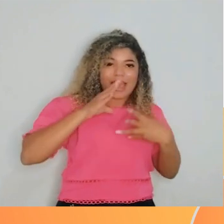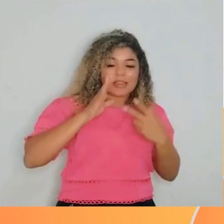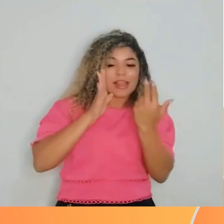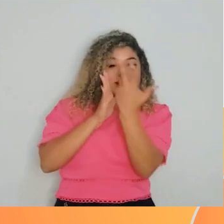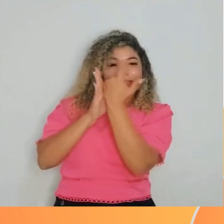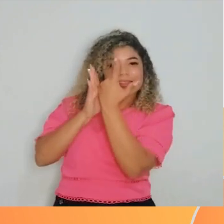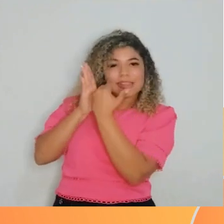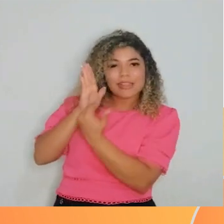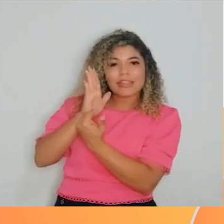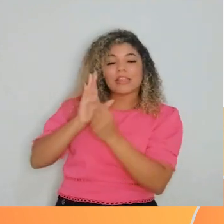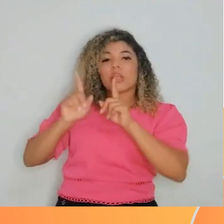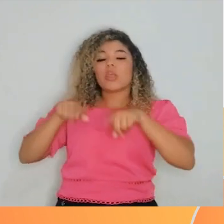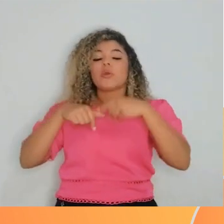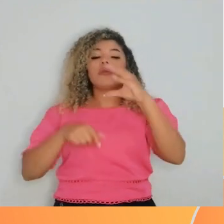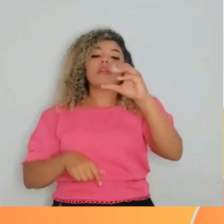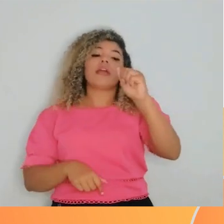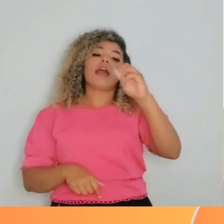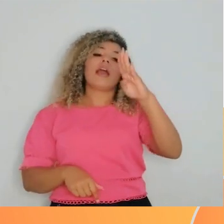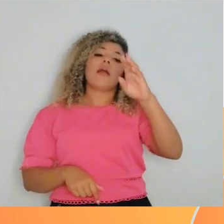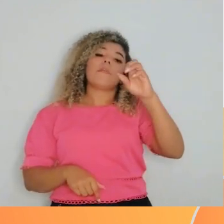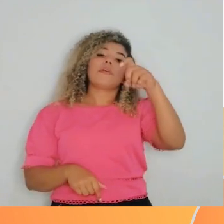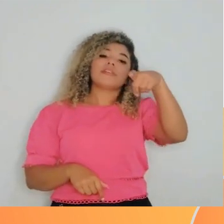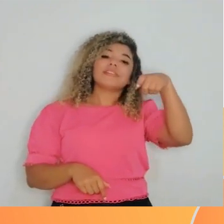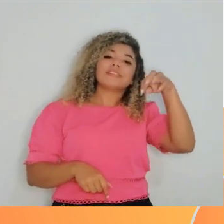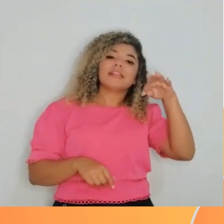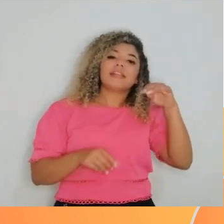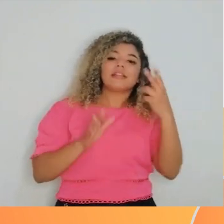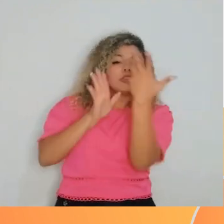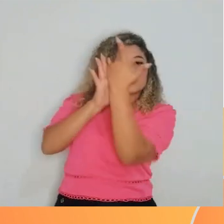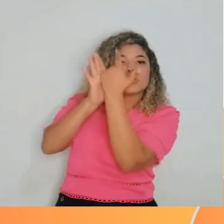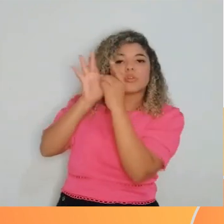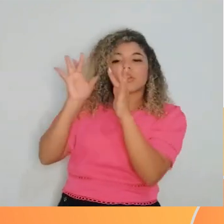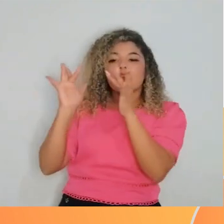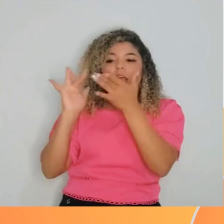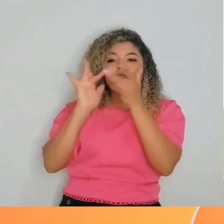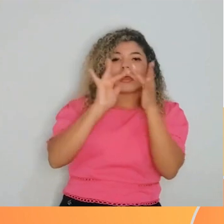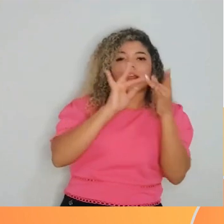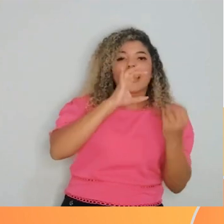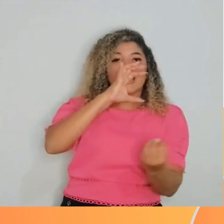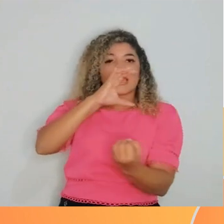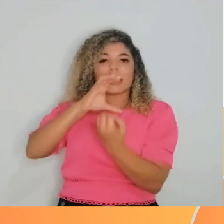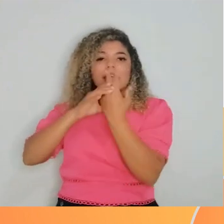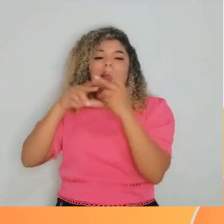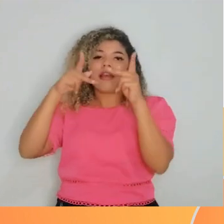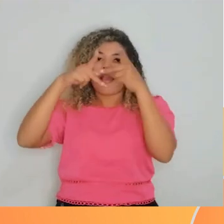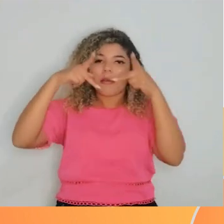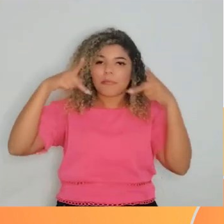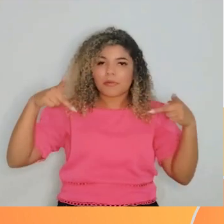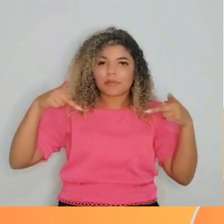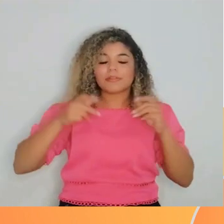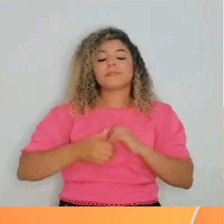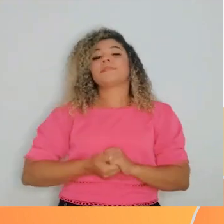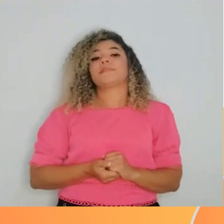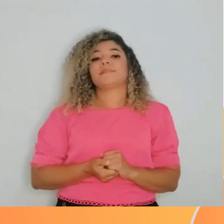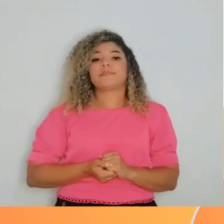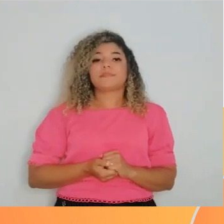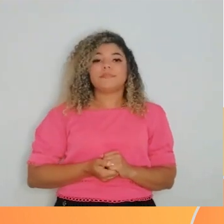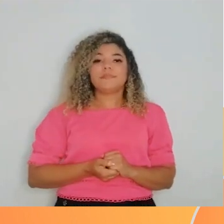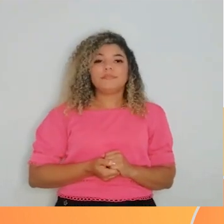estrutura, e um grupo carboxila. Então a cadeia de aminoácidos forma uma proteína.